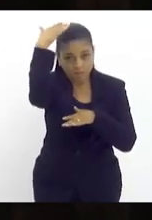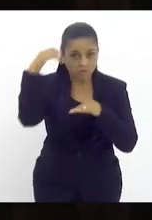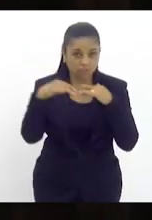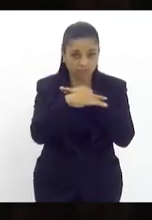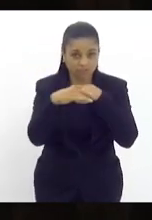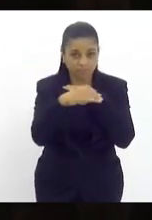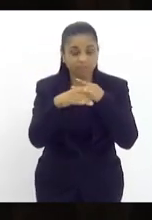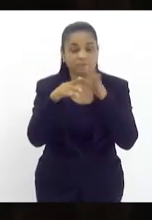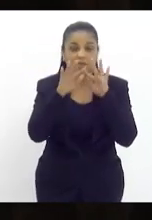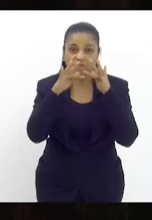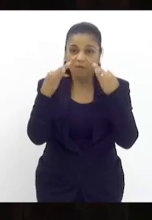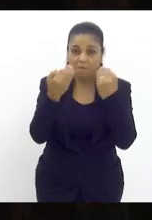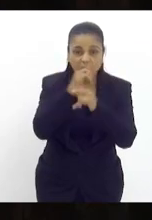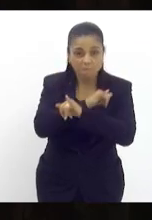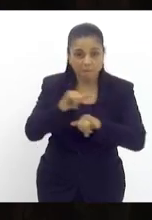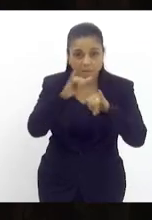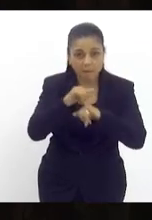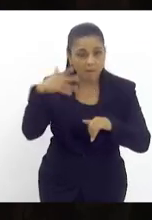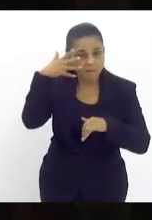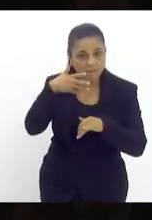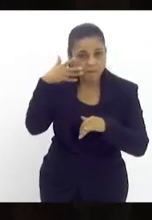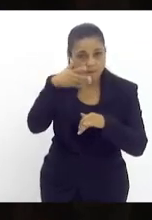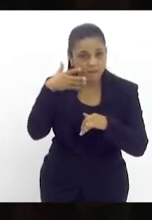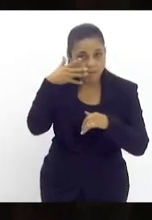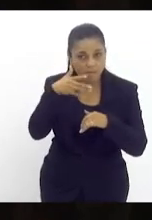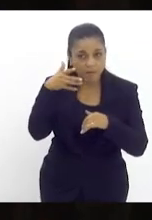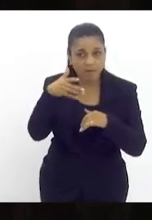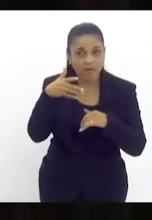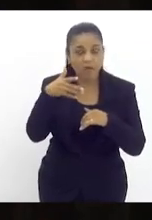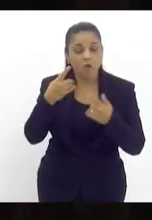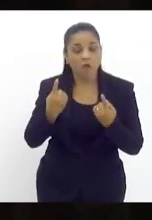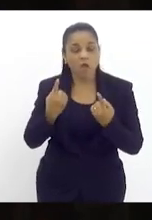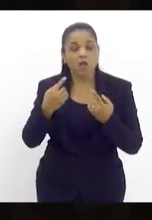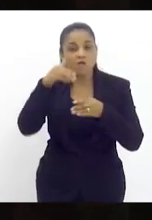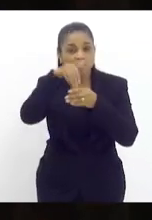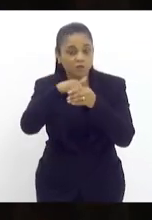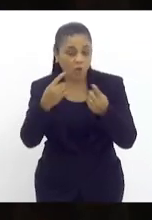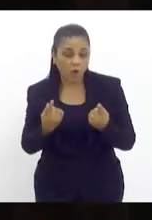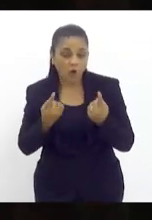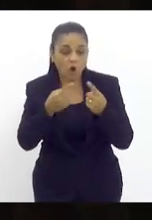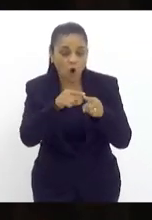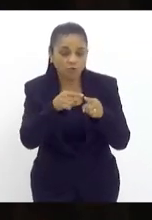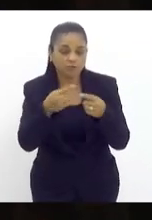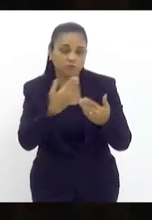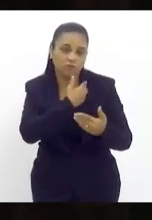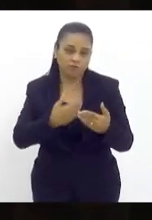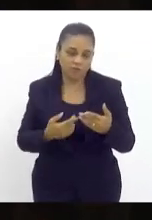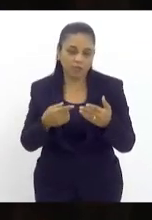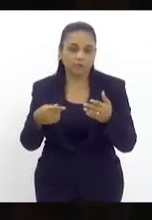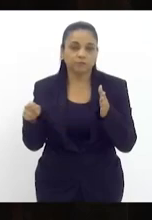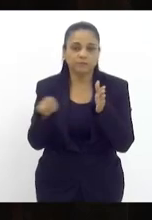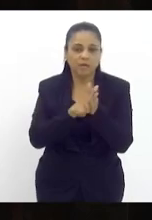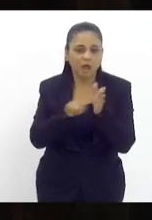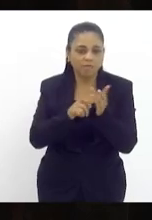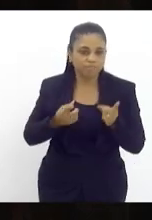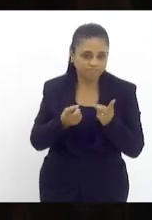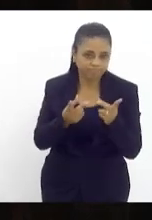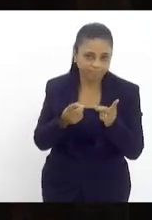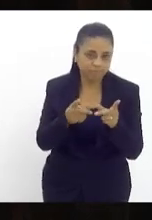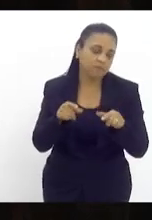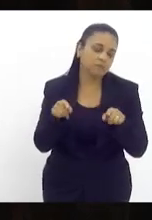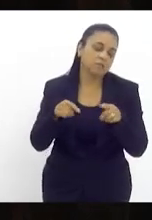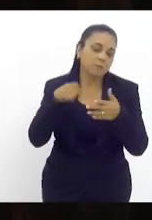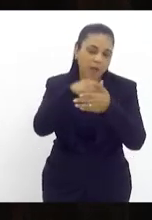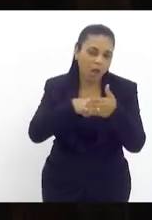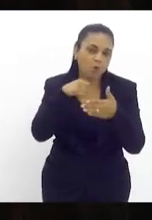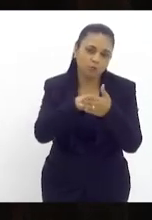sobre família, pessoas que querem lutar lá contra o governo, onde tem narcotráfico e corrupção, né, como eles lutariam pela família.